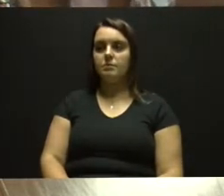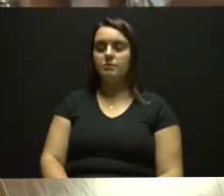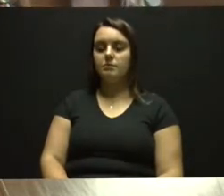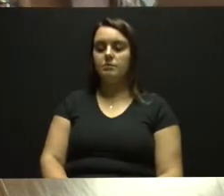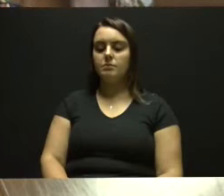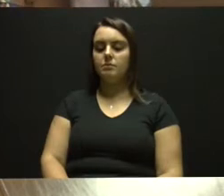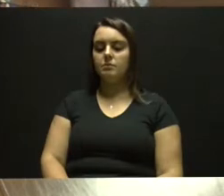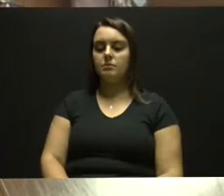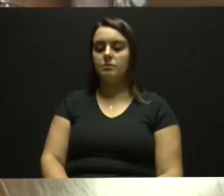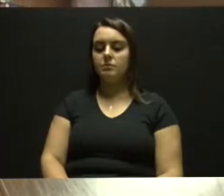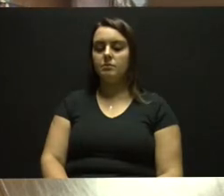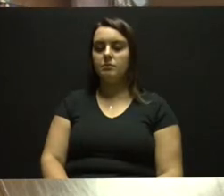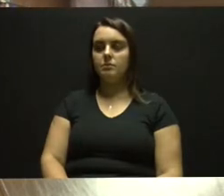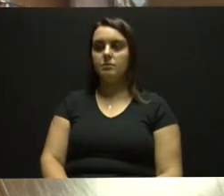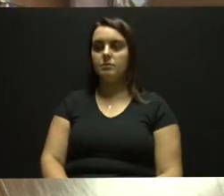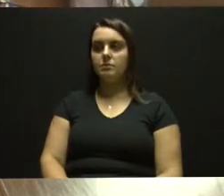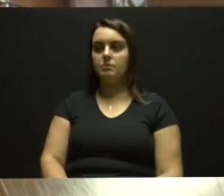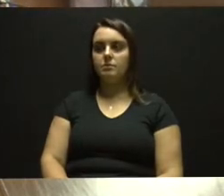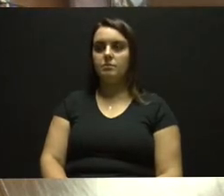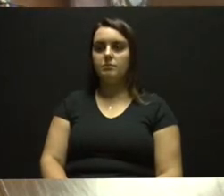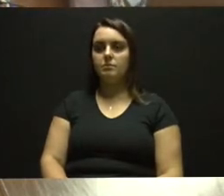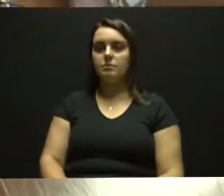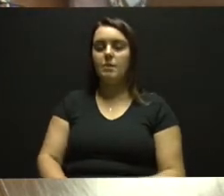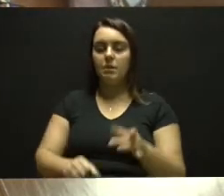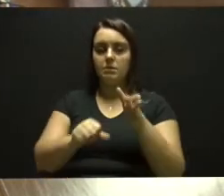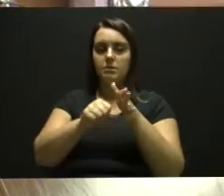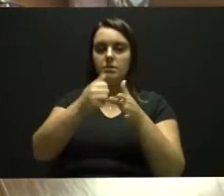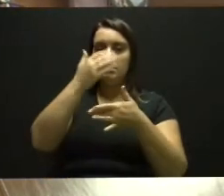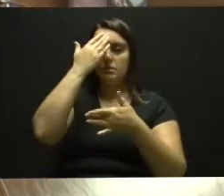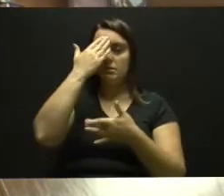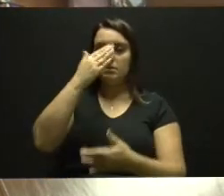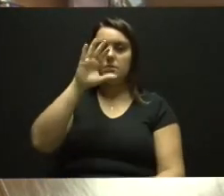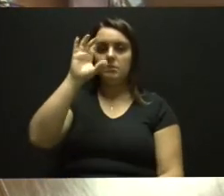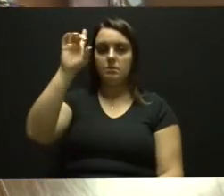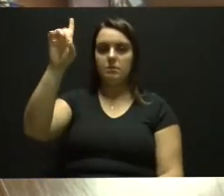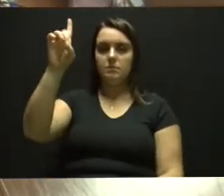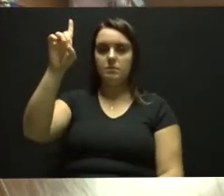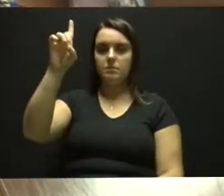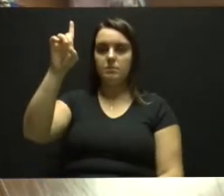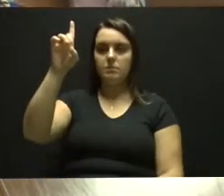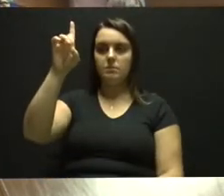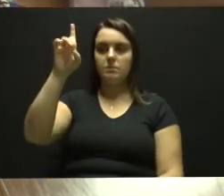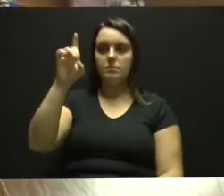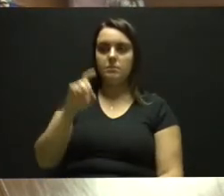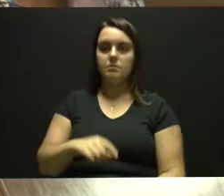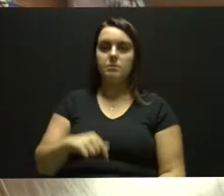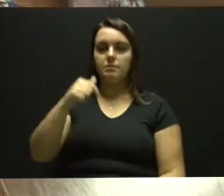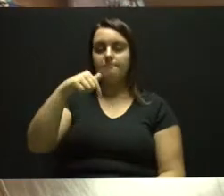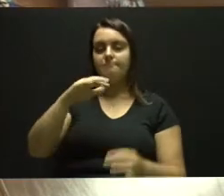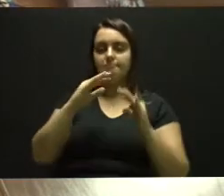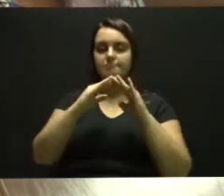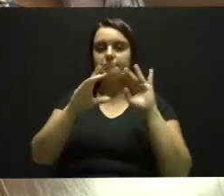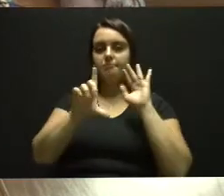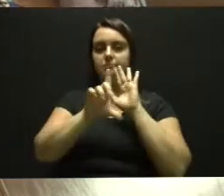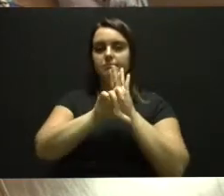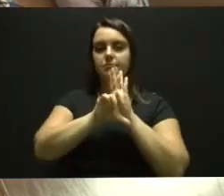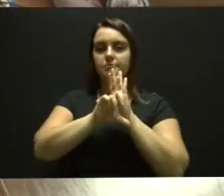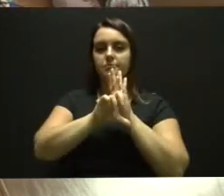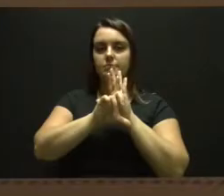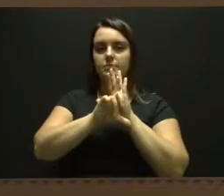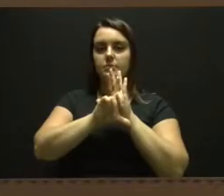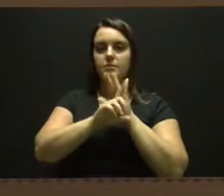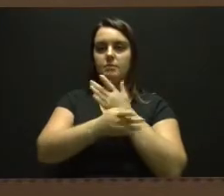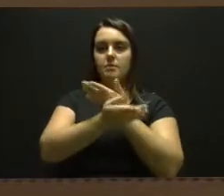eu agradeço primeiramente a deus essa casa de leis a